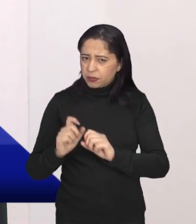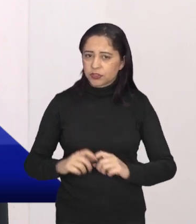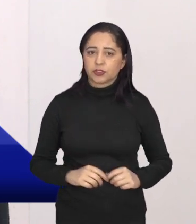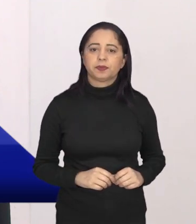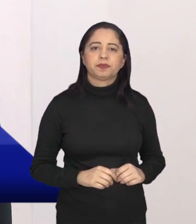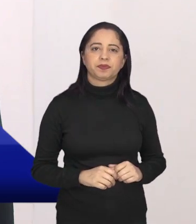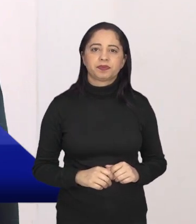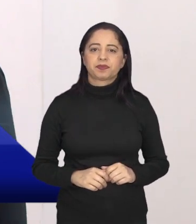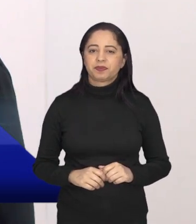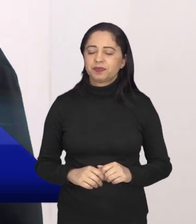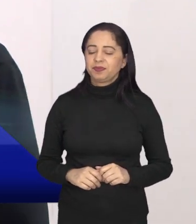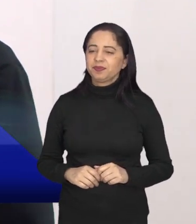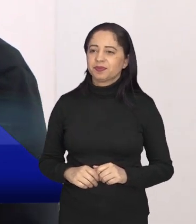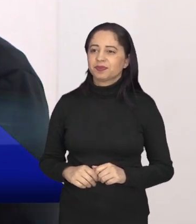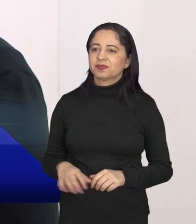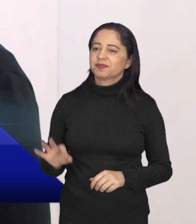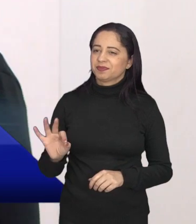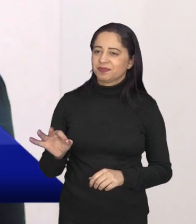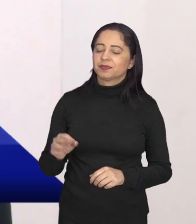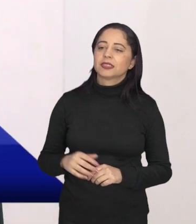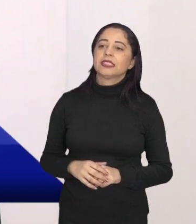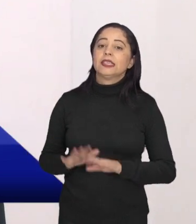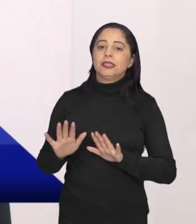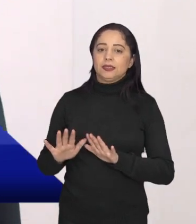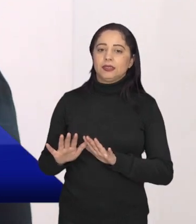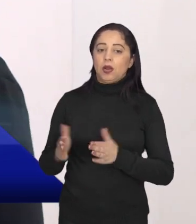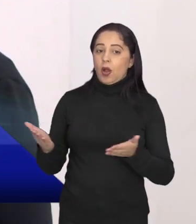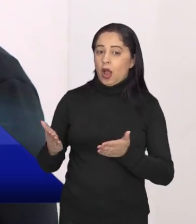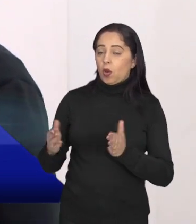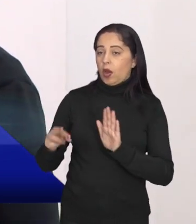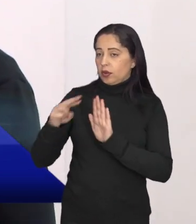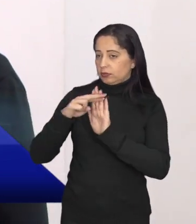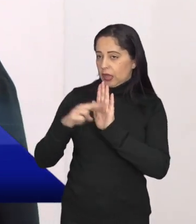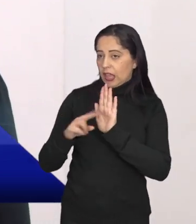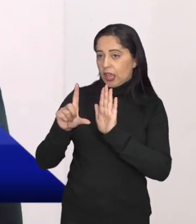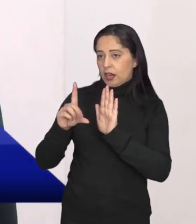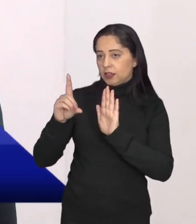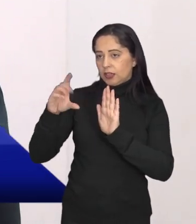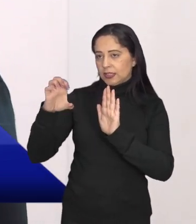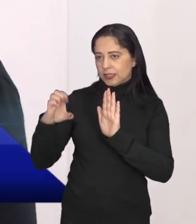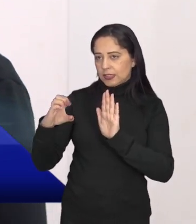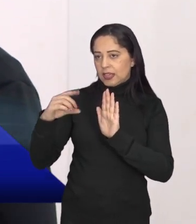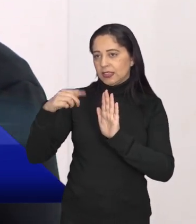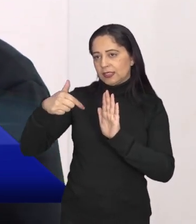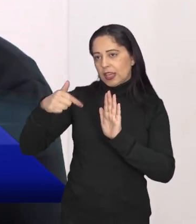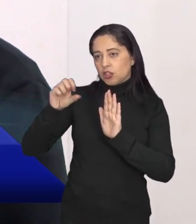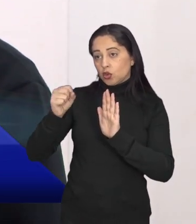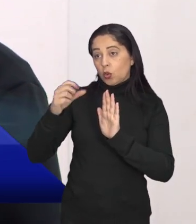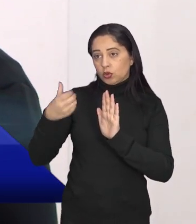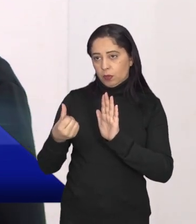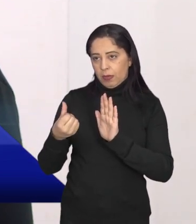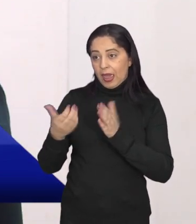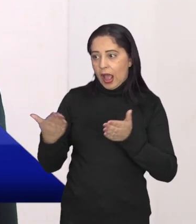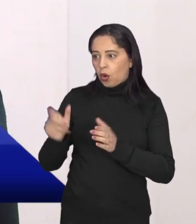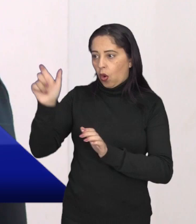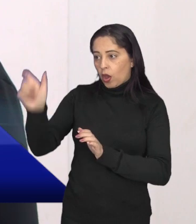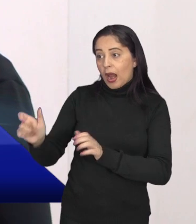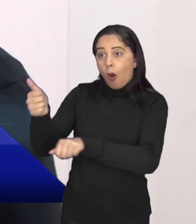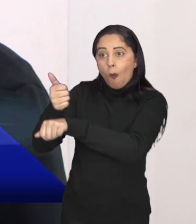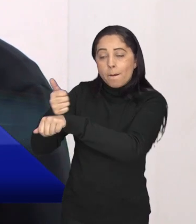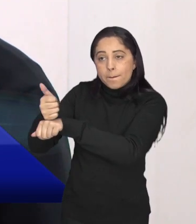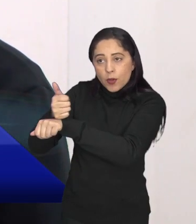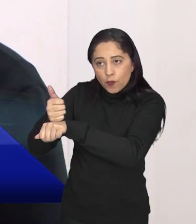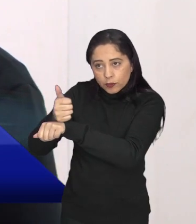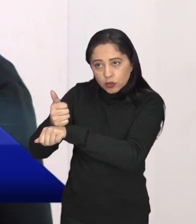clínicos certo com a RDC 786 o farmacêutico ele vai começar a ter uma